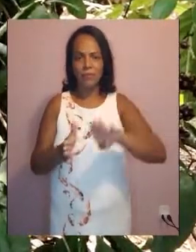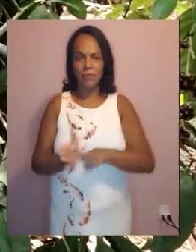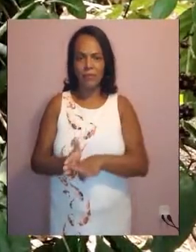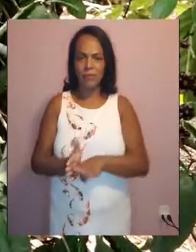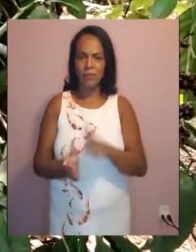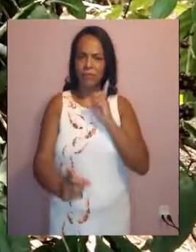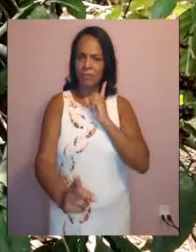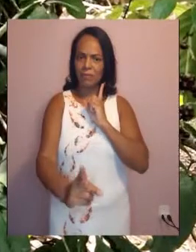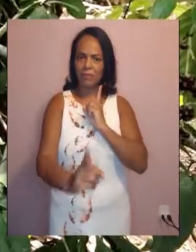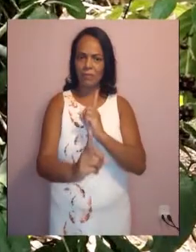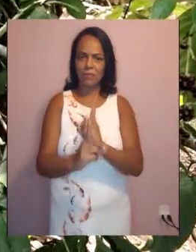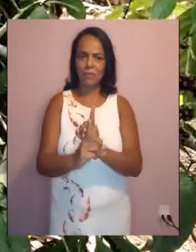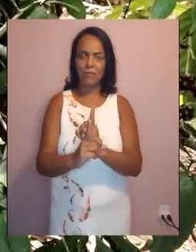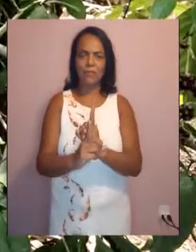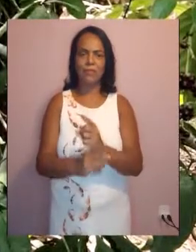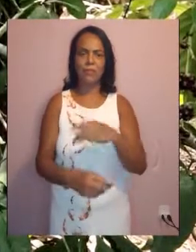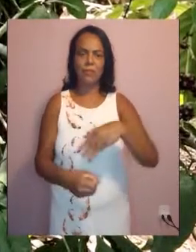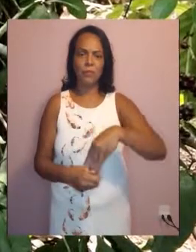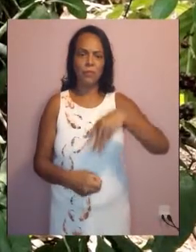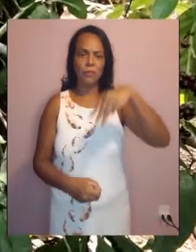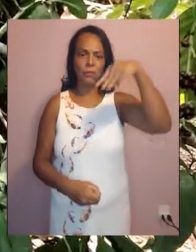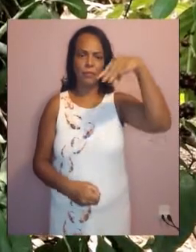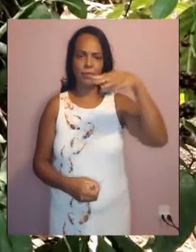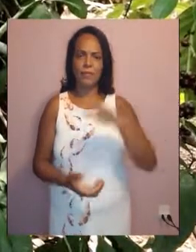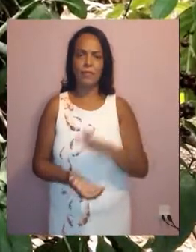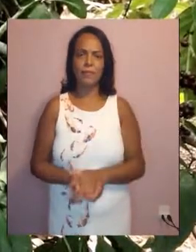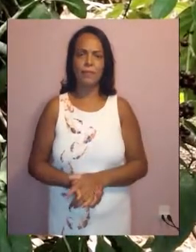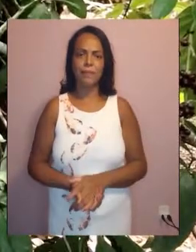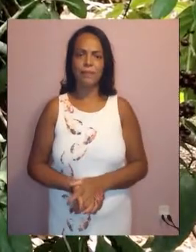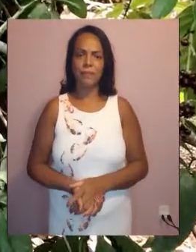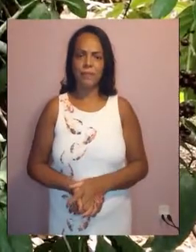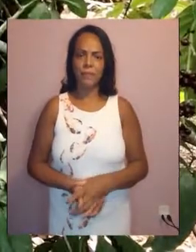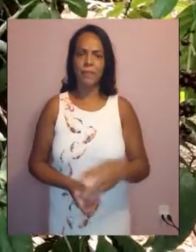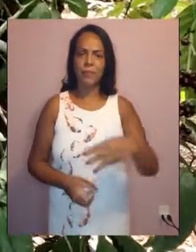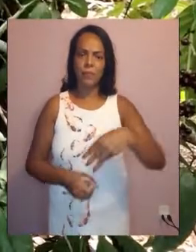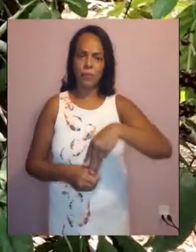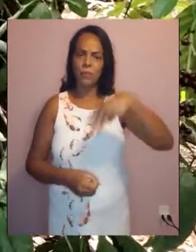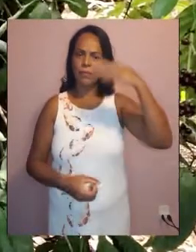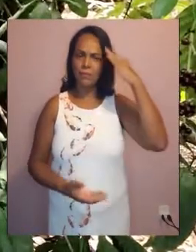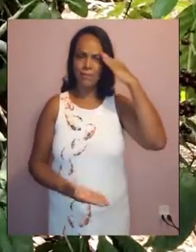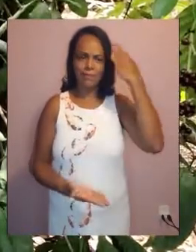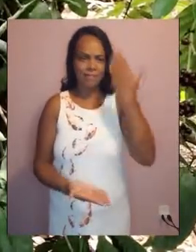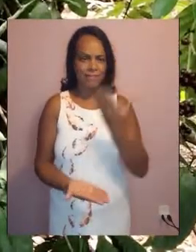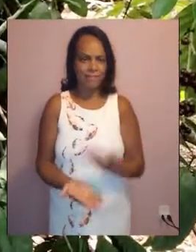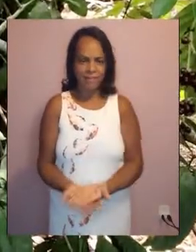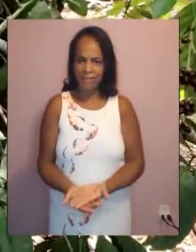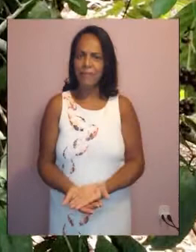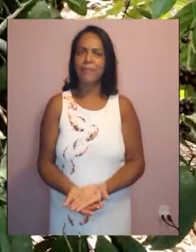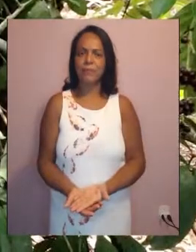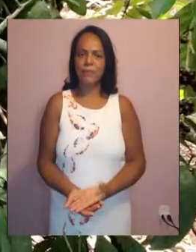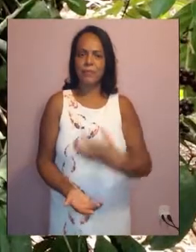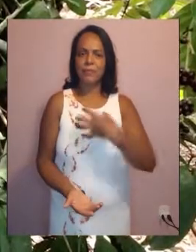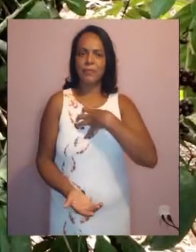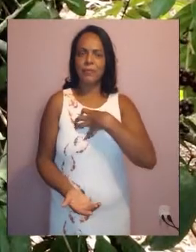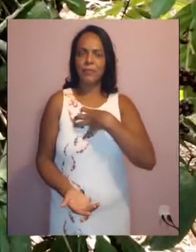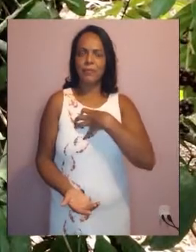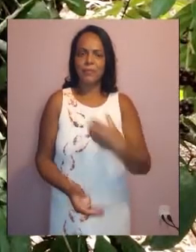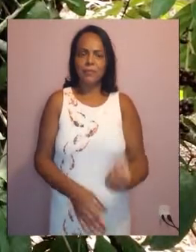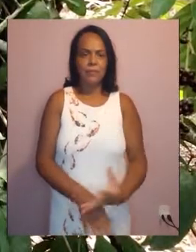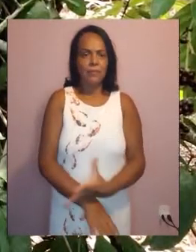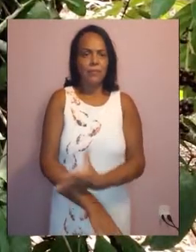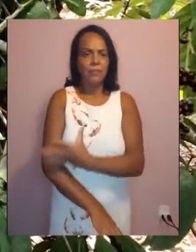isso batia muito forte na mente dele, no seu interior, e se projetava para dentro do